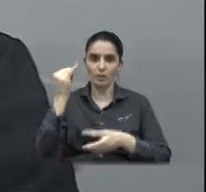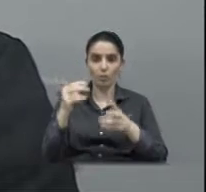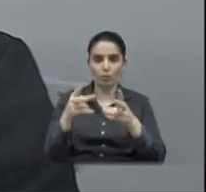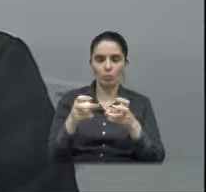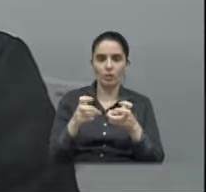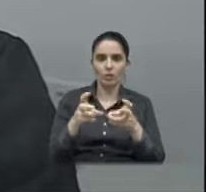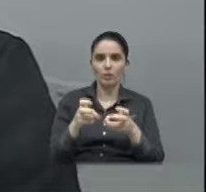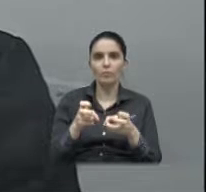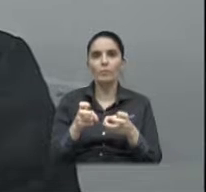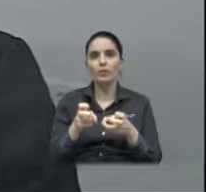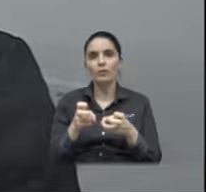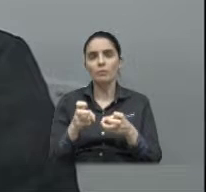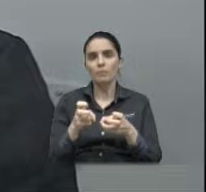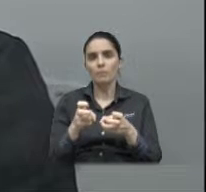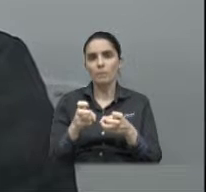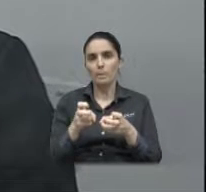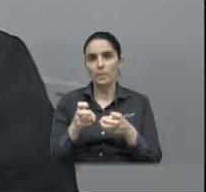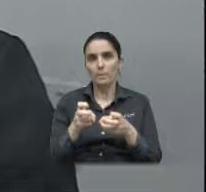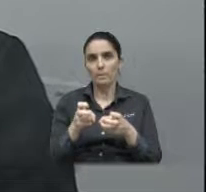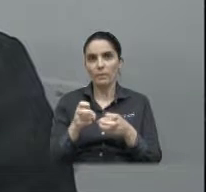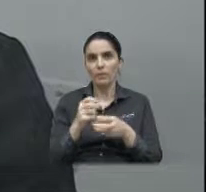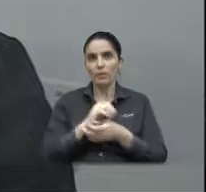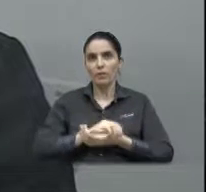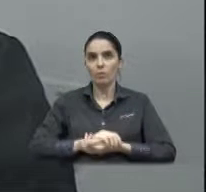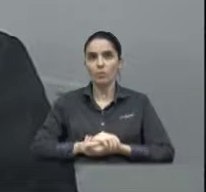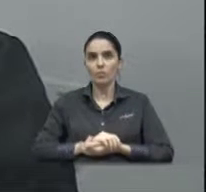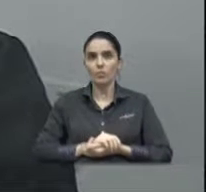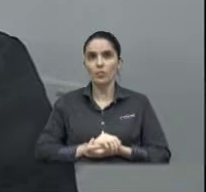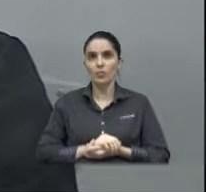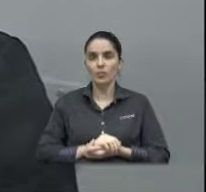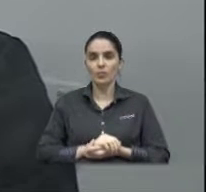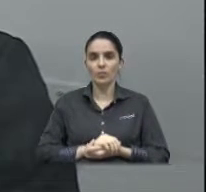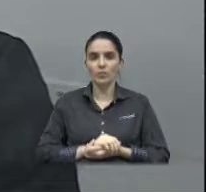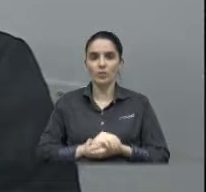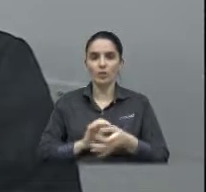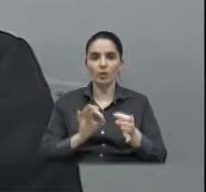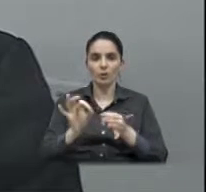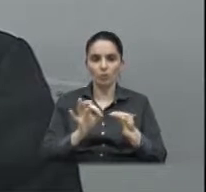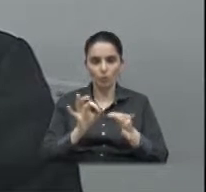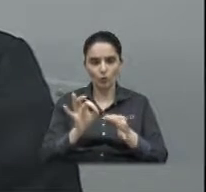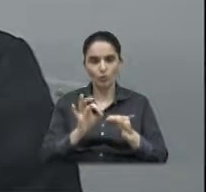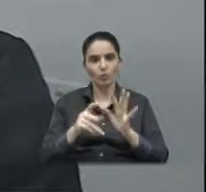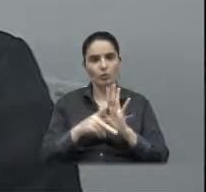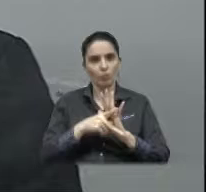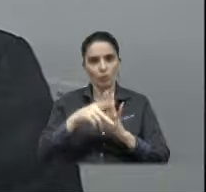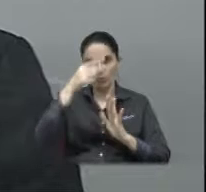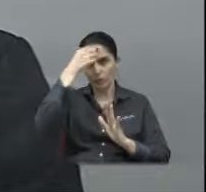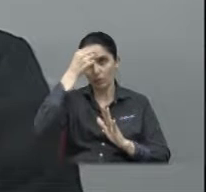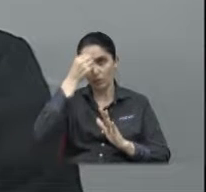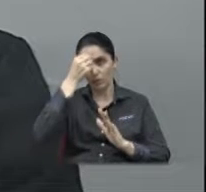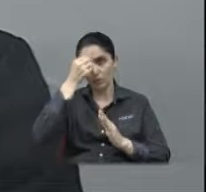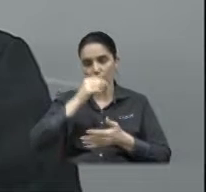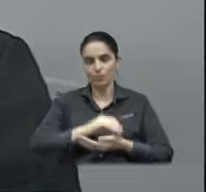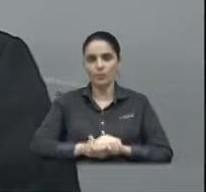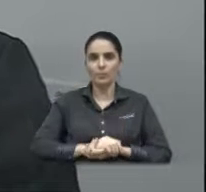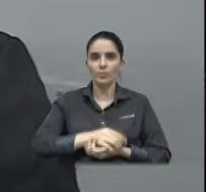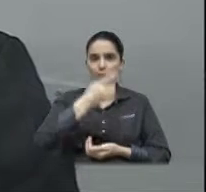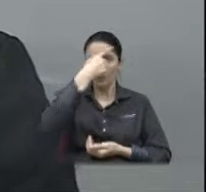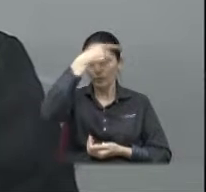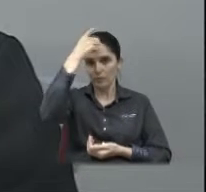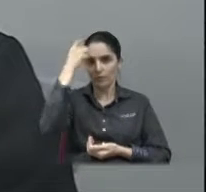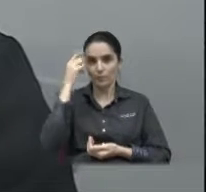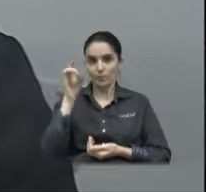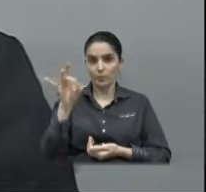está sendo beneficiada através desses projetos seus. de saúde. Eu fico